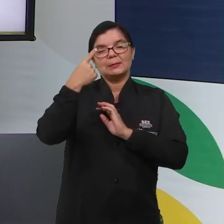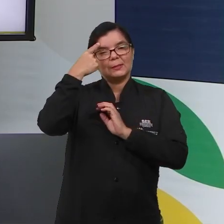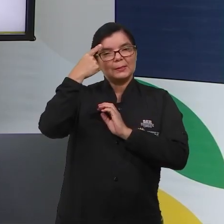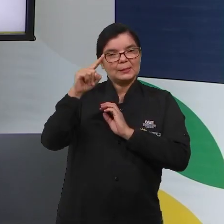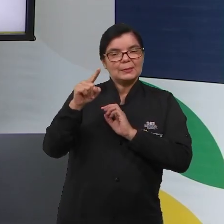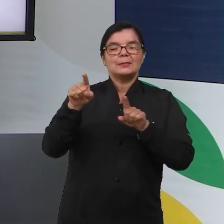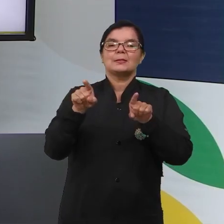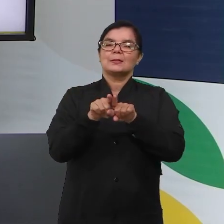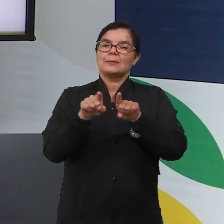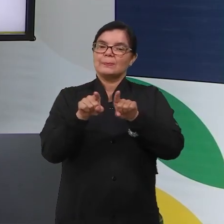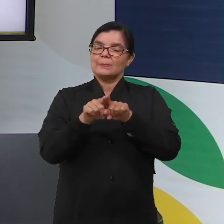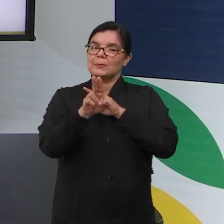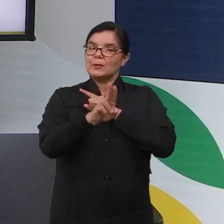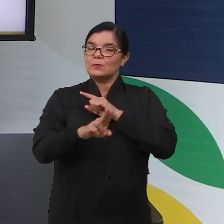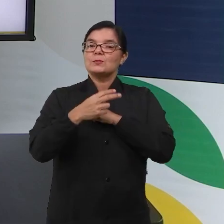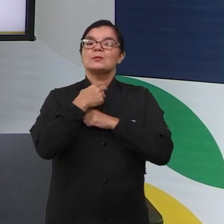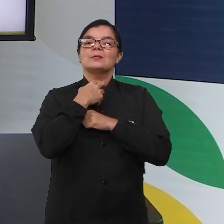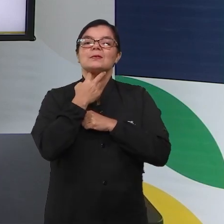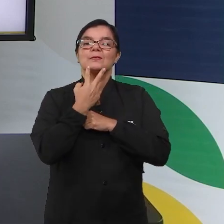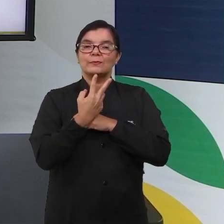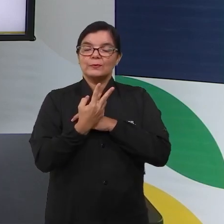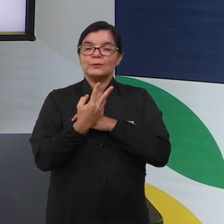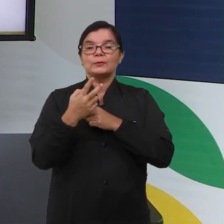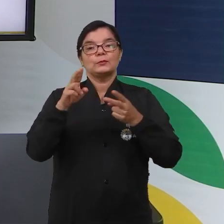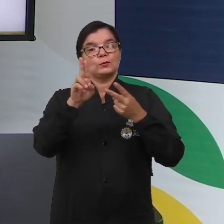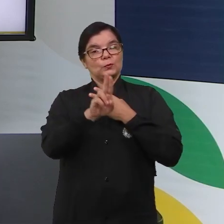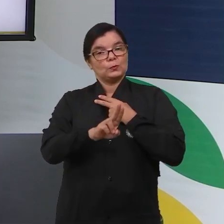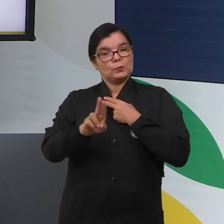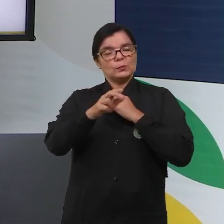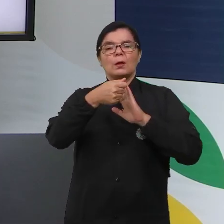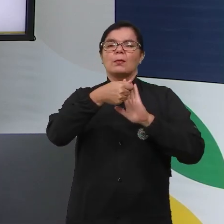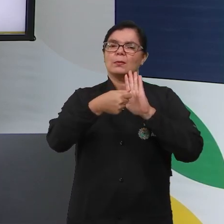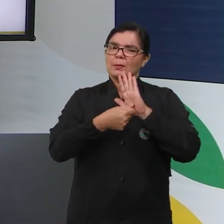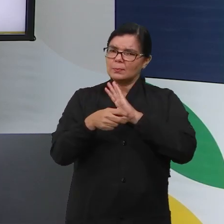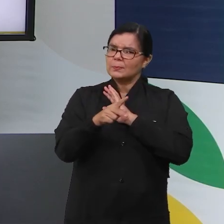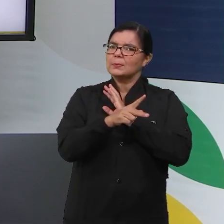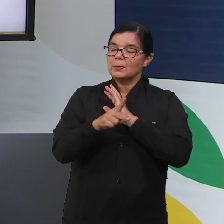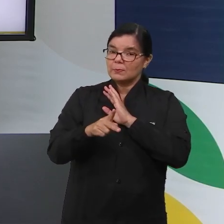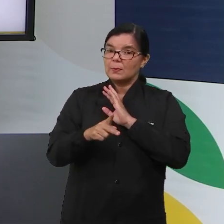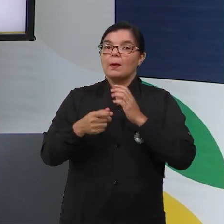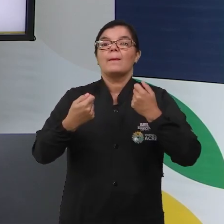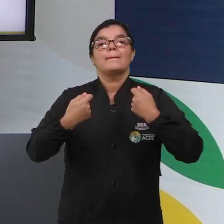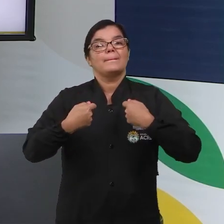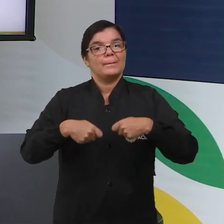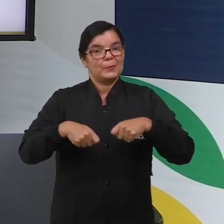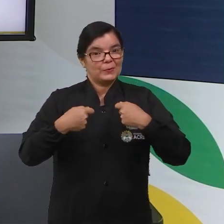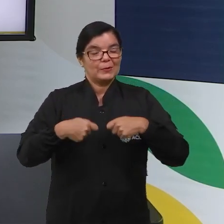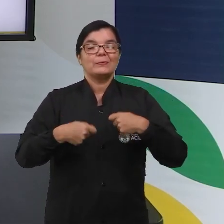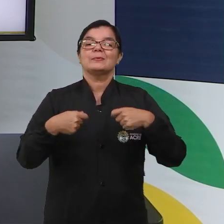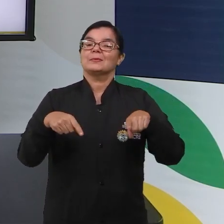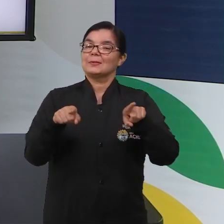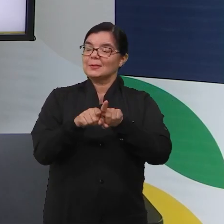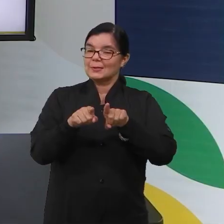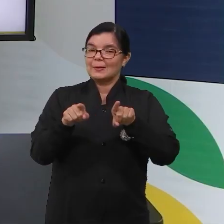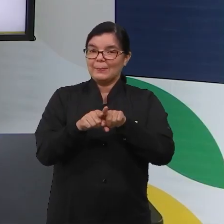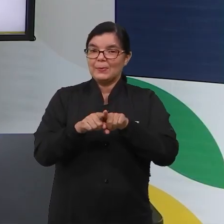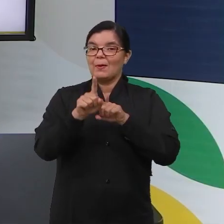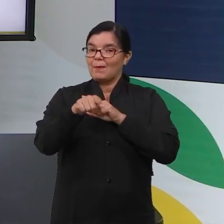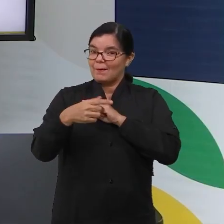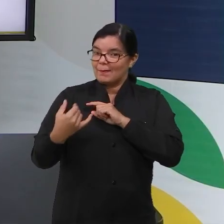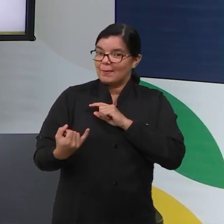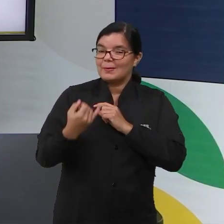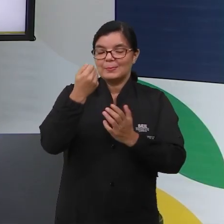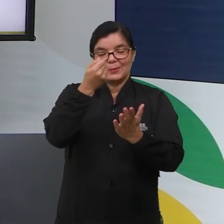ideia, usando a voz. Eu posso usar isso numa redação, professora? Devo, inclusive, é